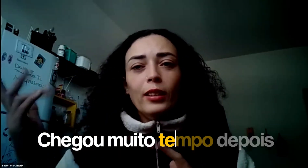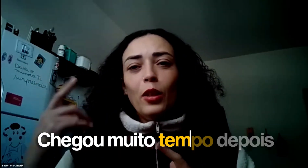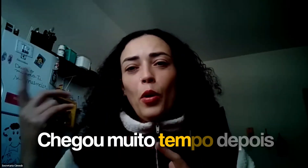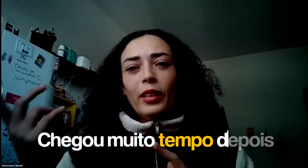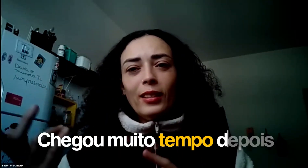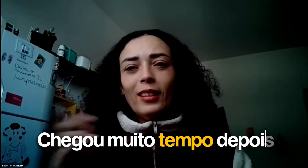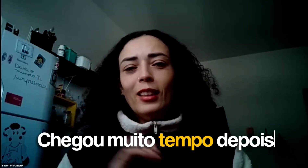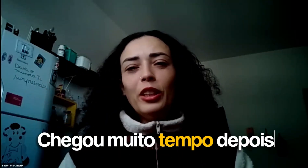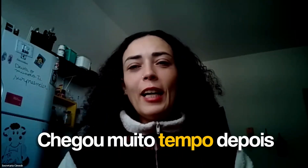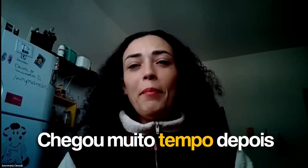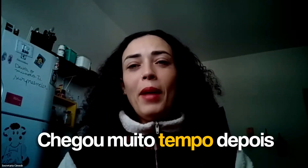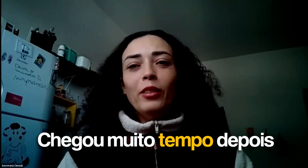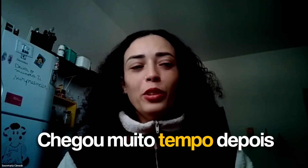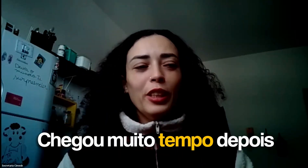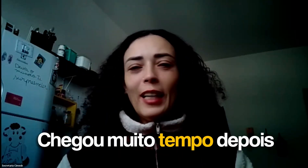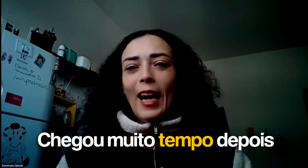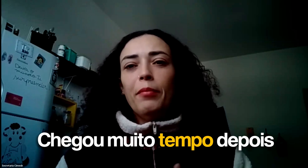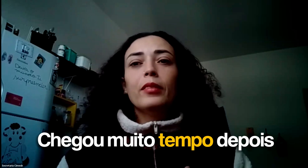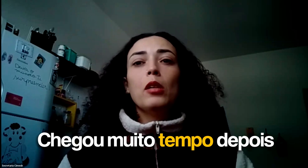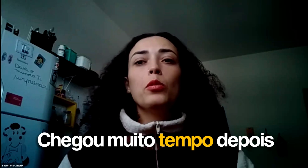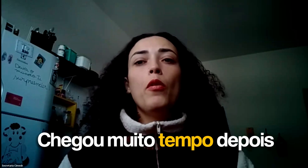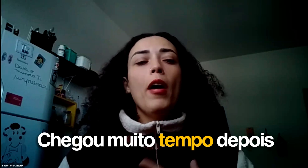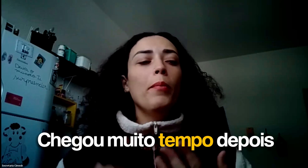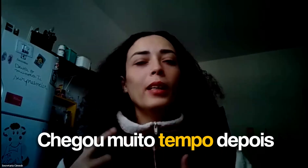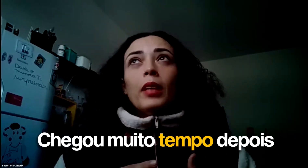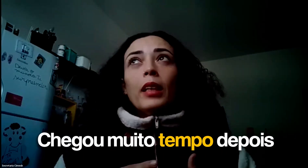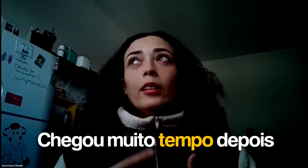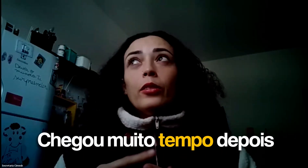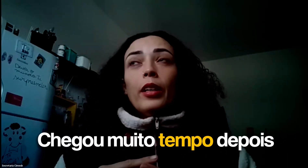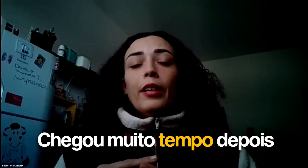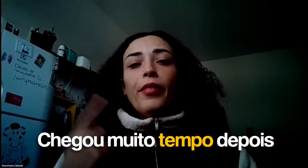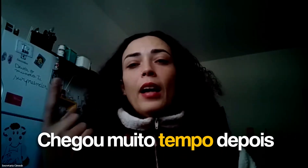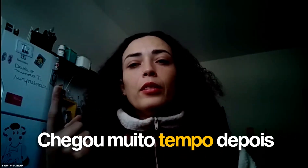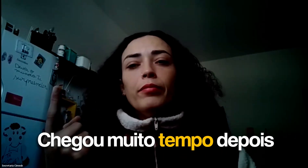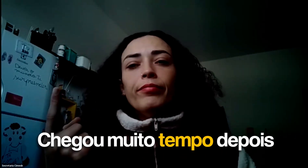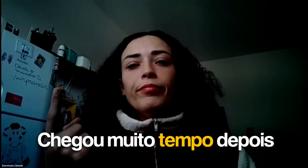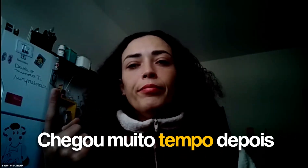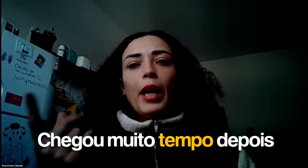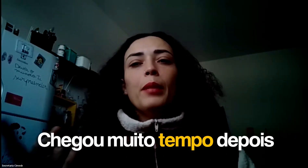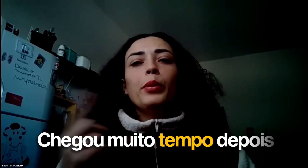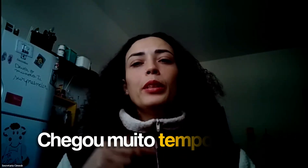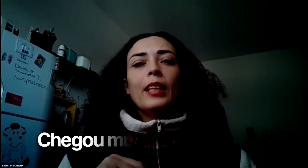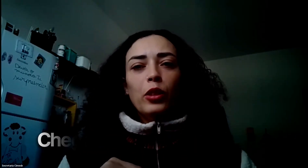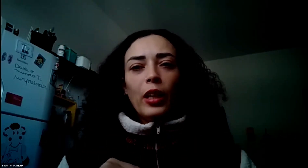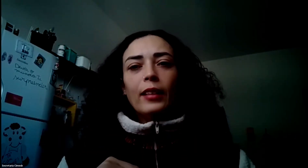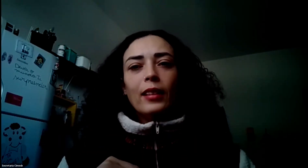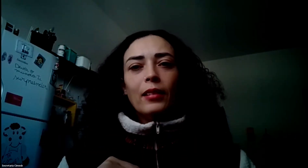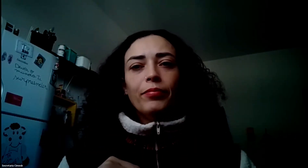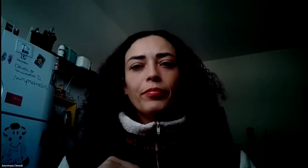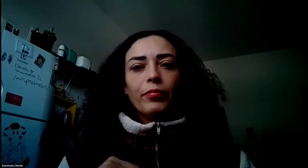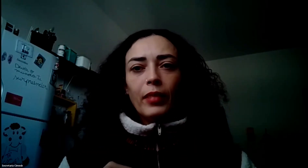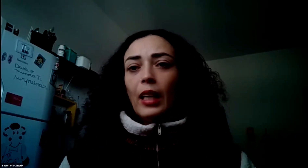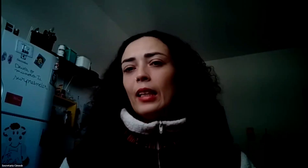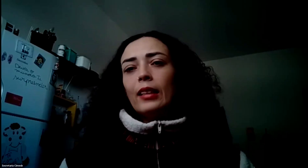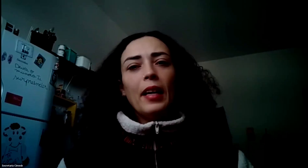mensagem horas e horas que tinha acabado de chegar. Então não é uma trajetória fácil para ele poder sair de